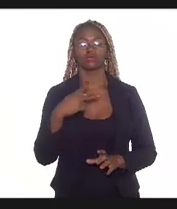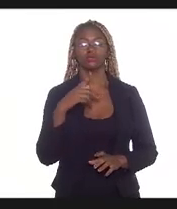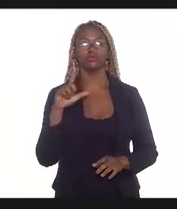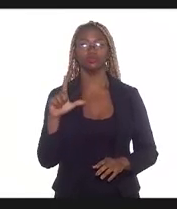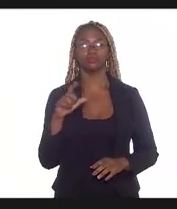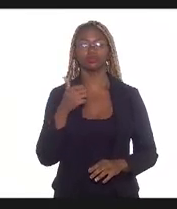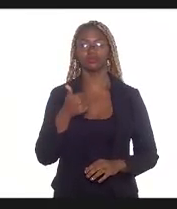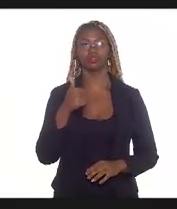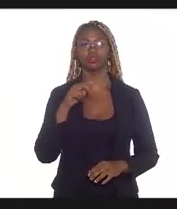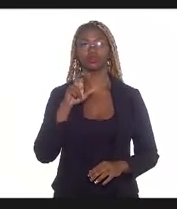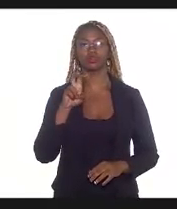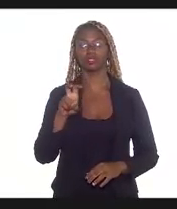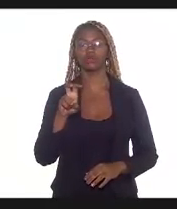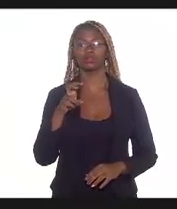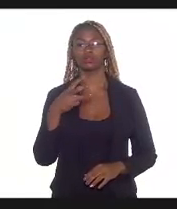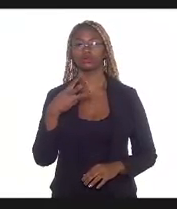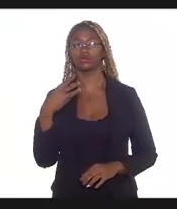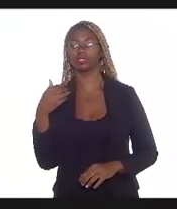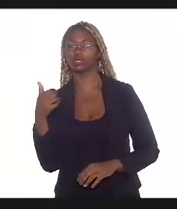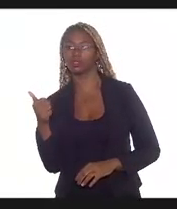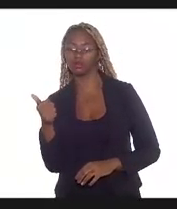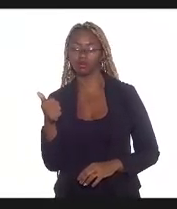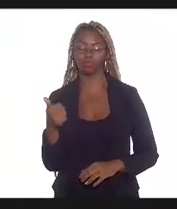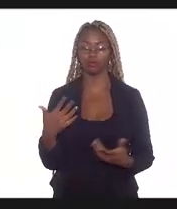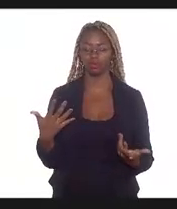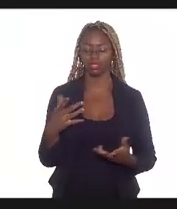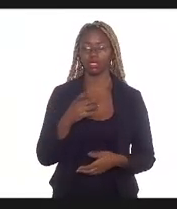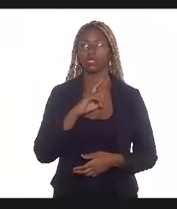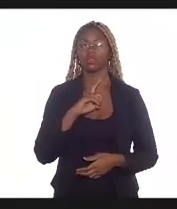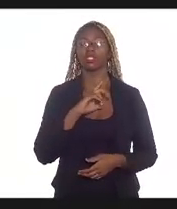aí, vazando. Só um pouquinho de atenção.